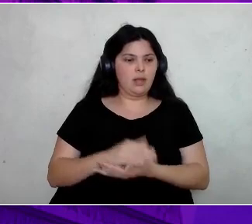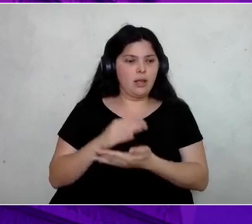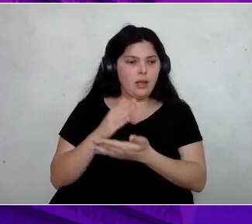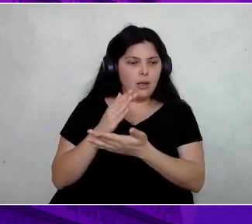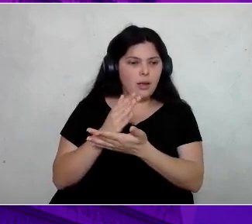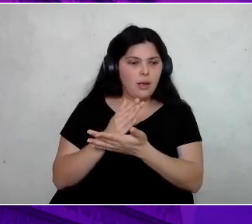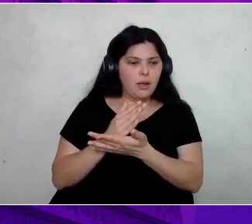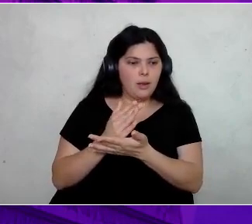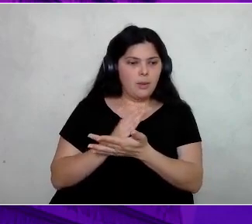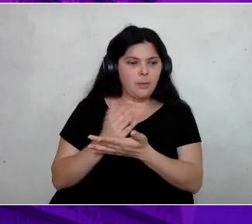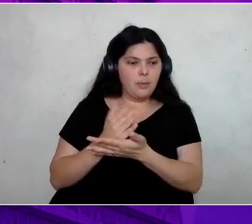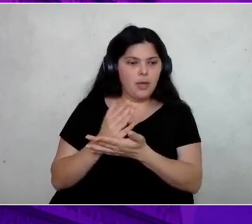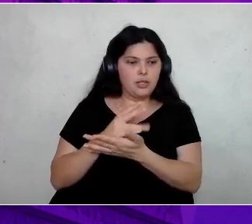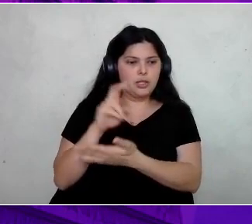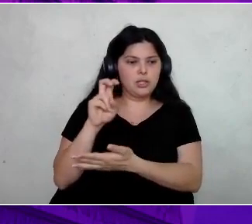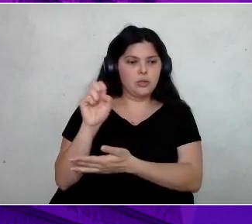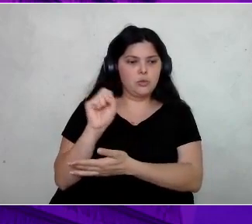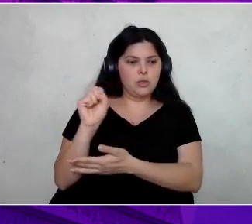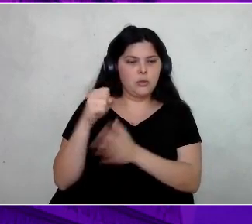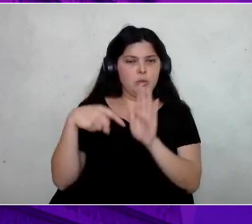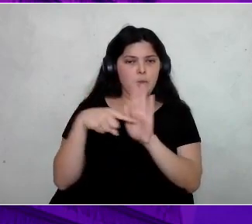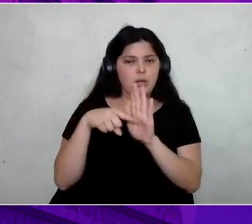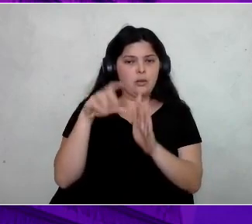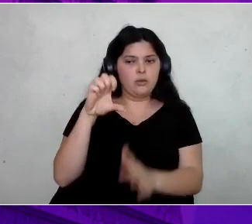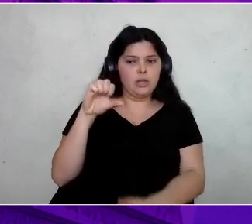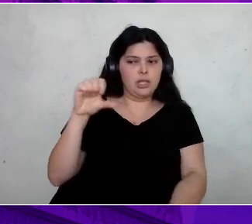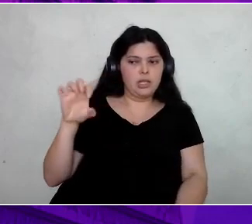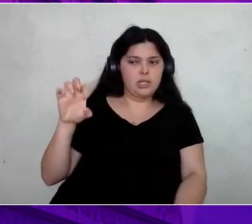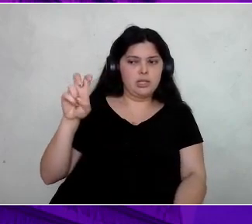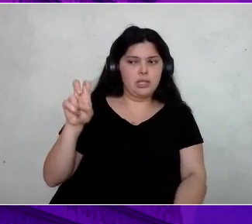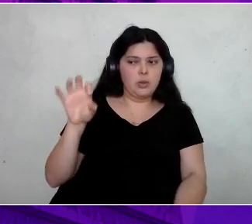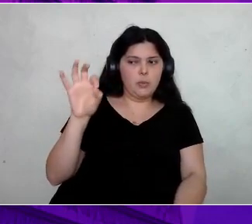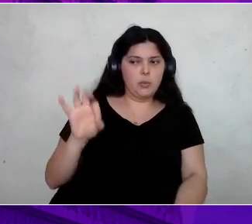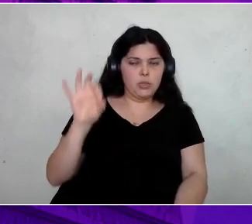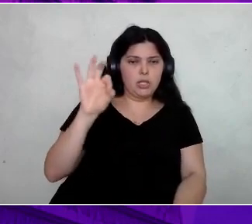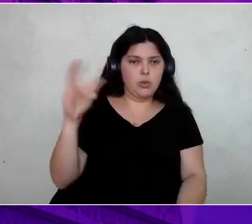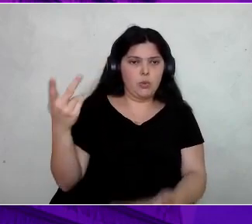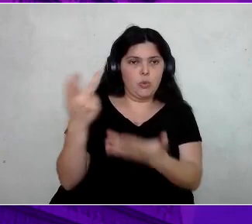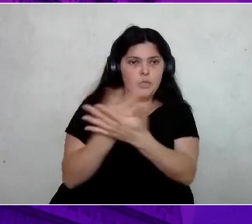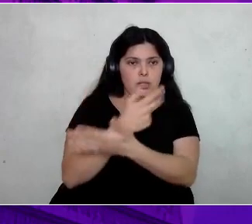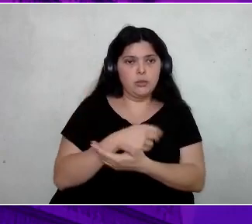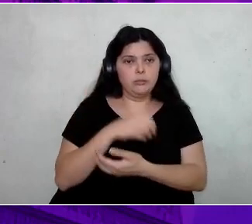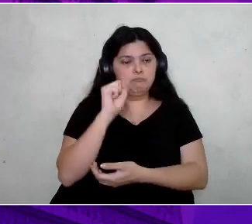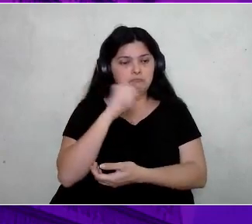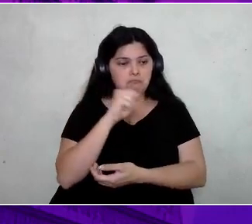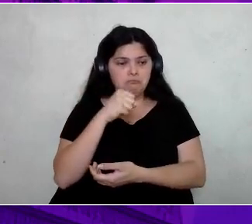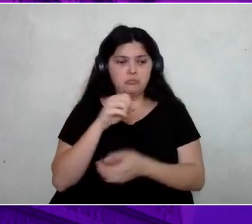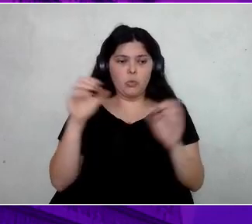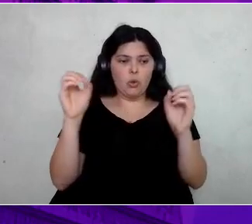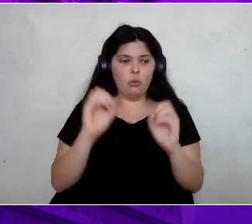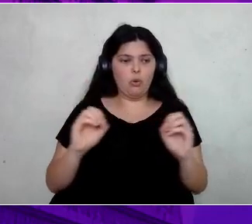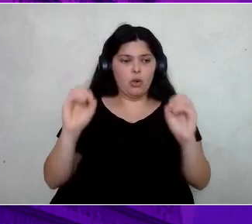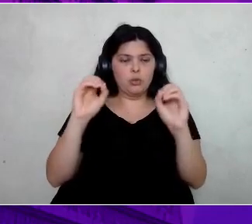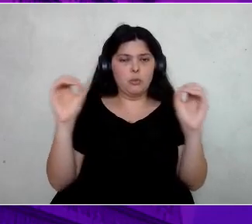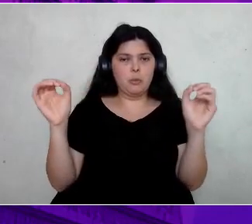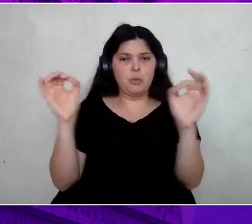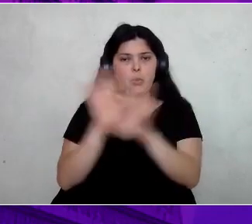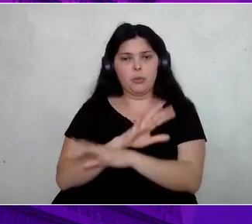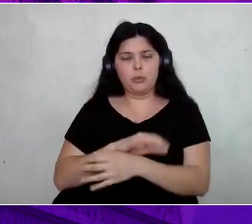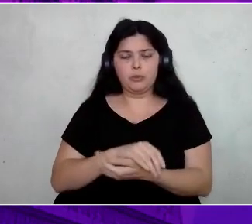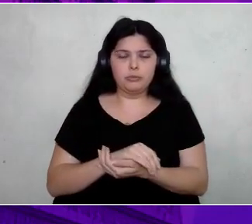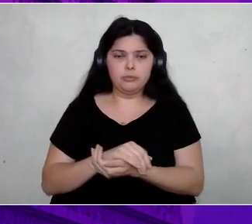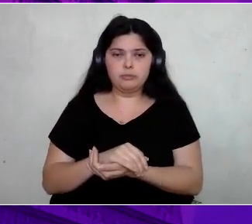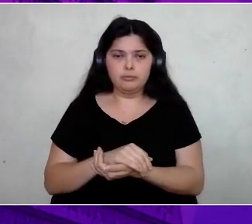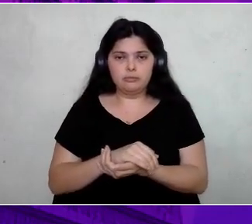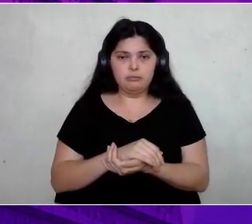5 segundos em 95% dos casos? Sim. Beleza, passou. Se não,